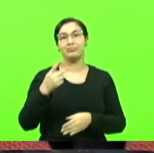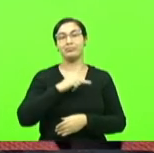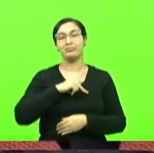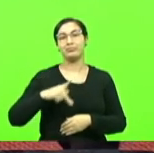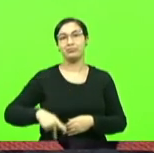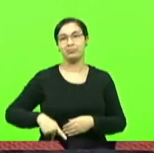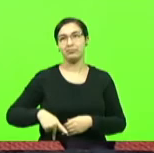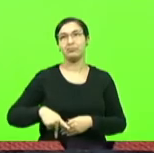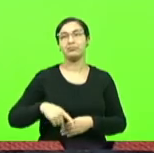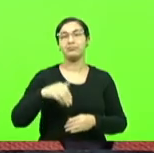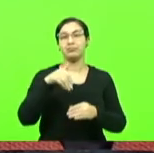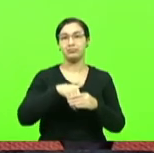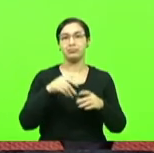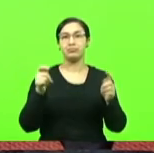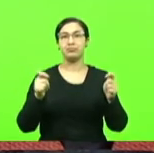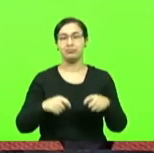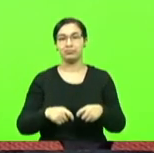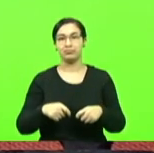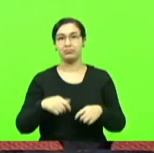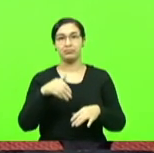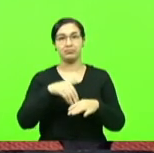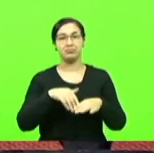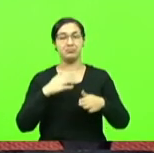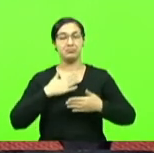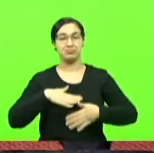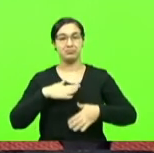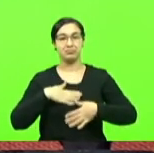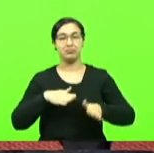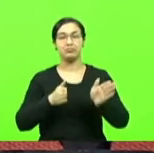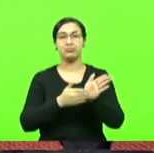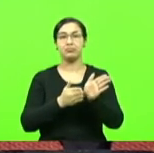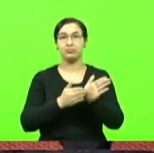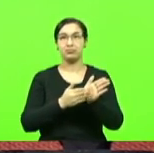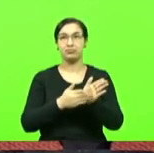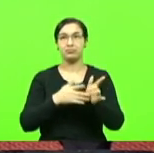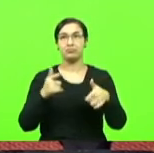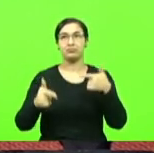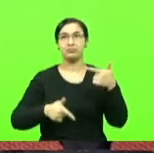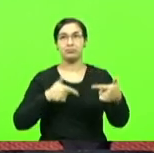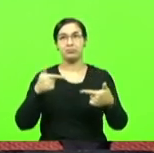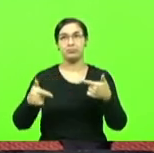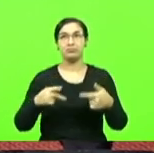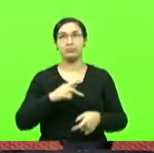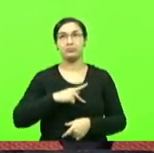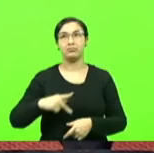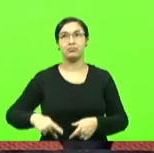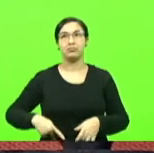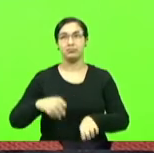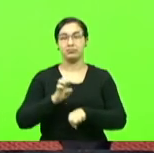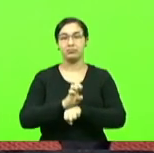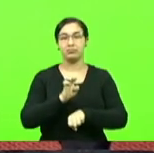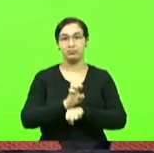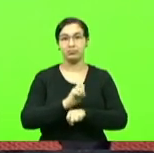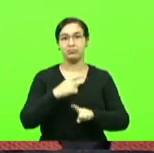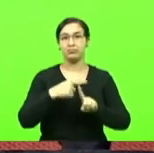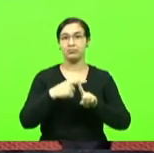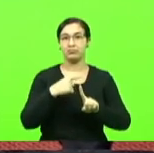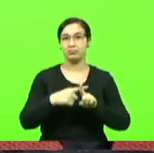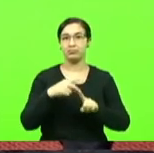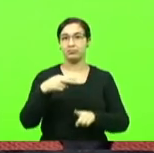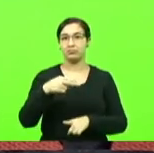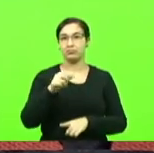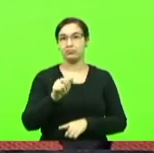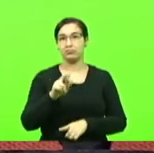votos, uma eleição tranquila, e parabenizar o trabalho do nosso presidente estadual da Igreja, pastor Narciso Parisotto,